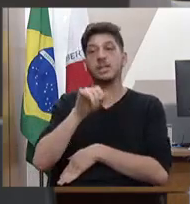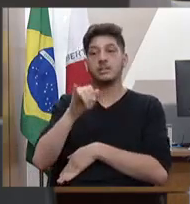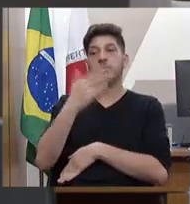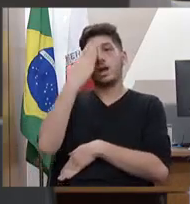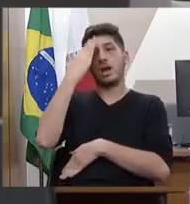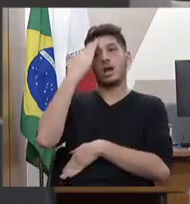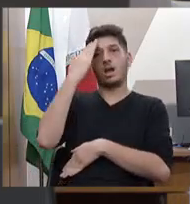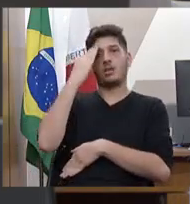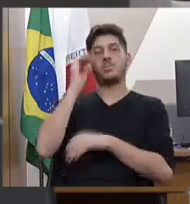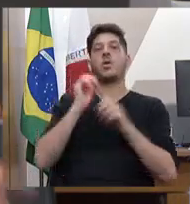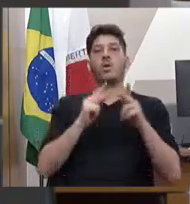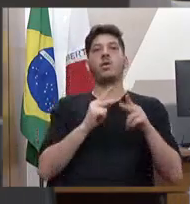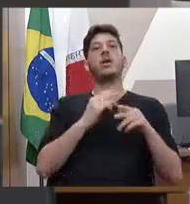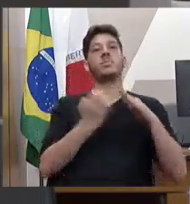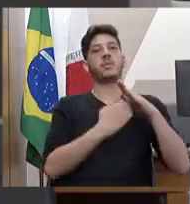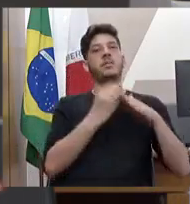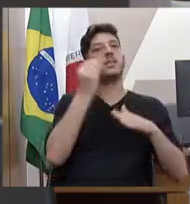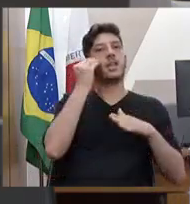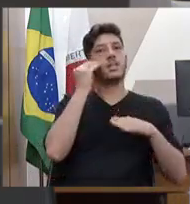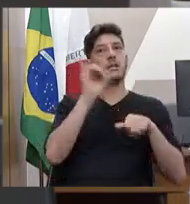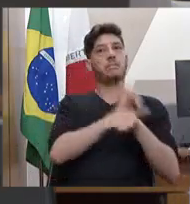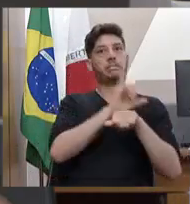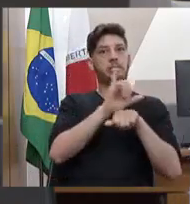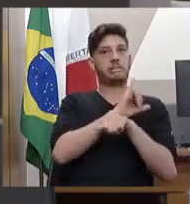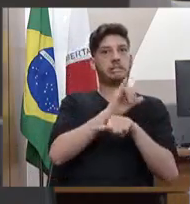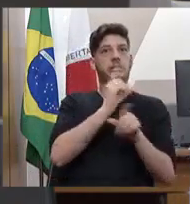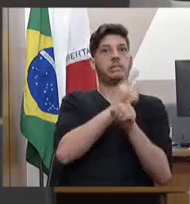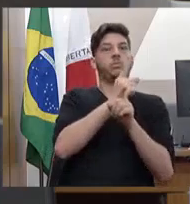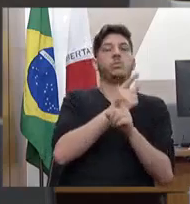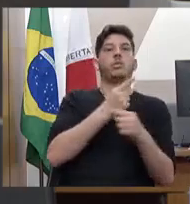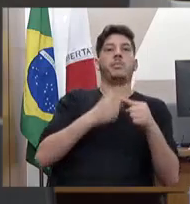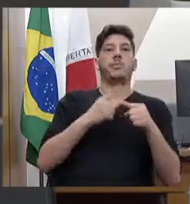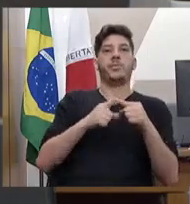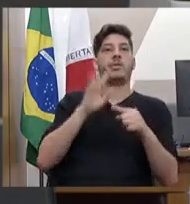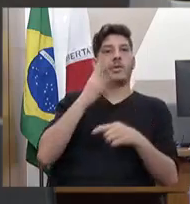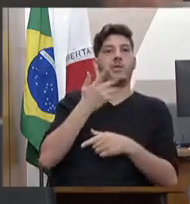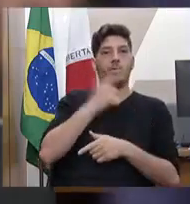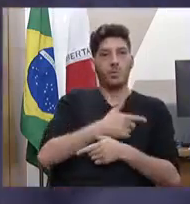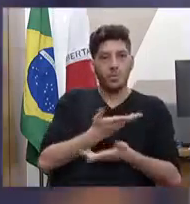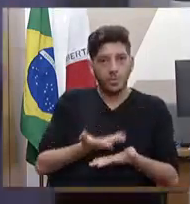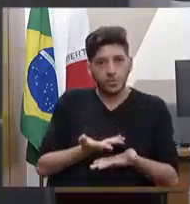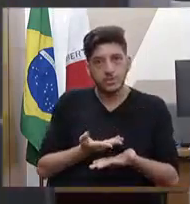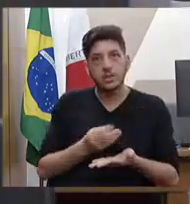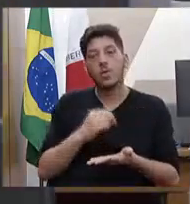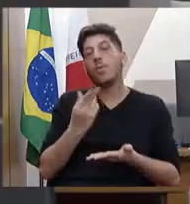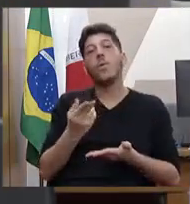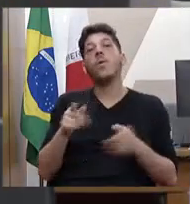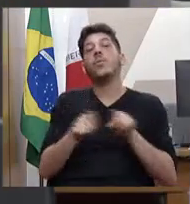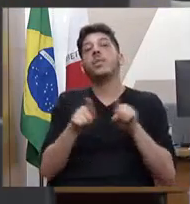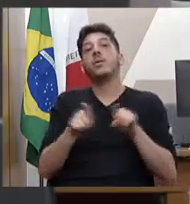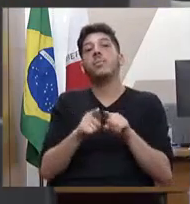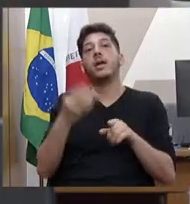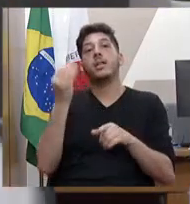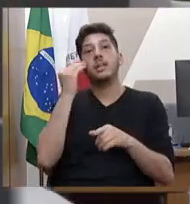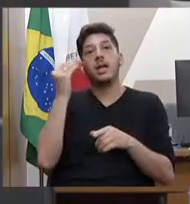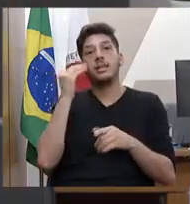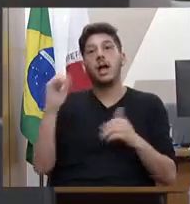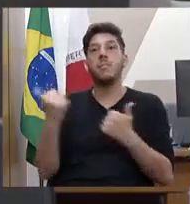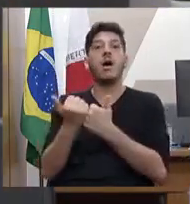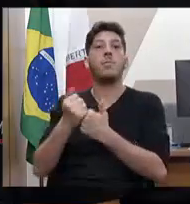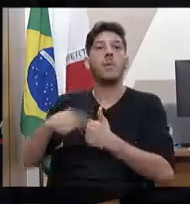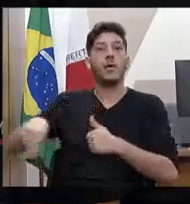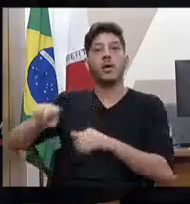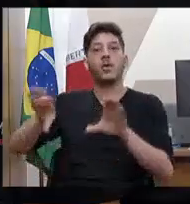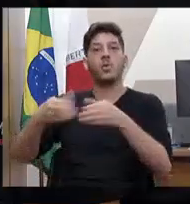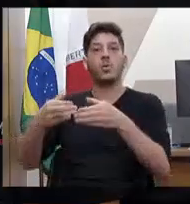eles vão adotar medidas para que né O que se espera o que se postula perante essa perante a categoria dos Bancários